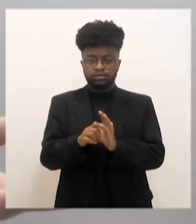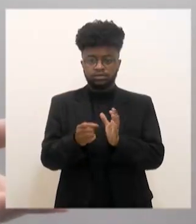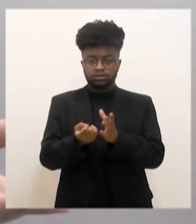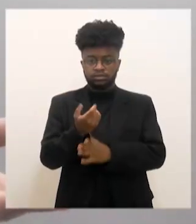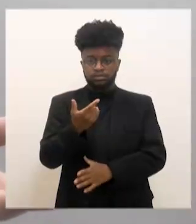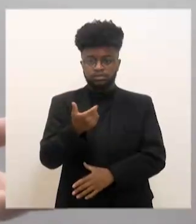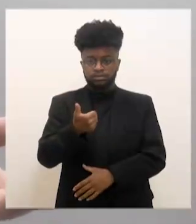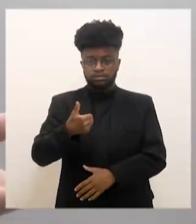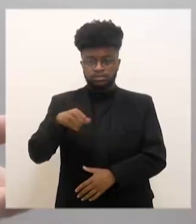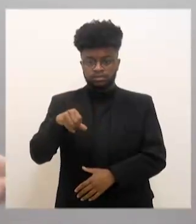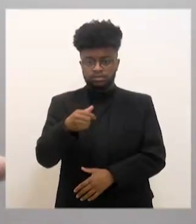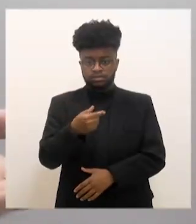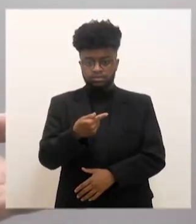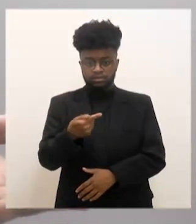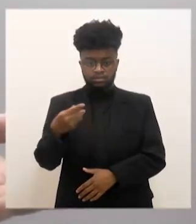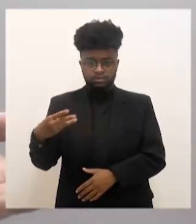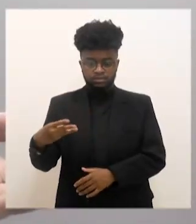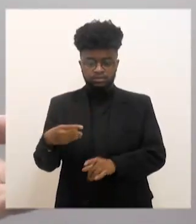e...